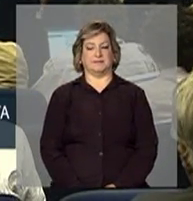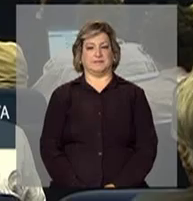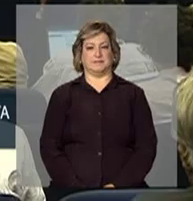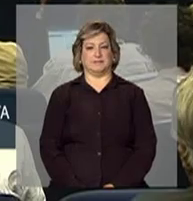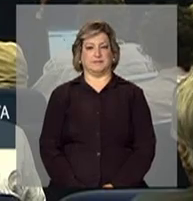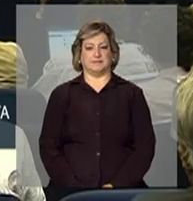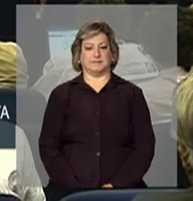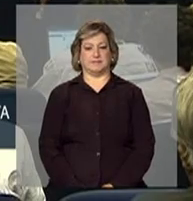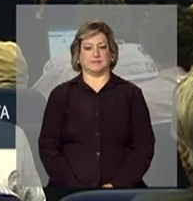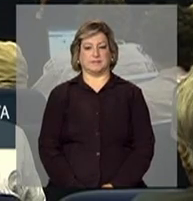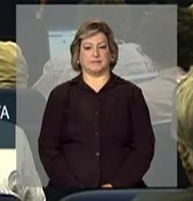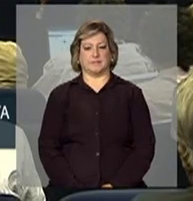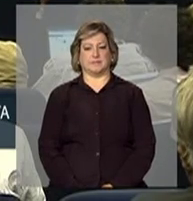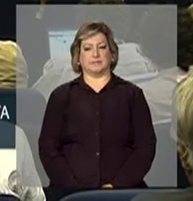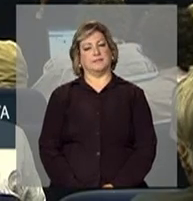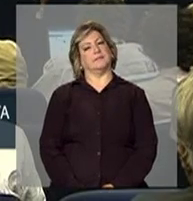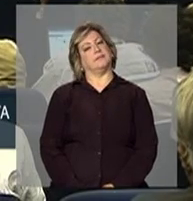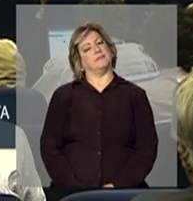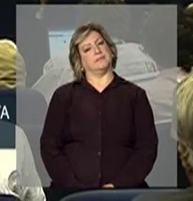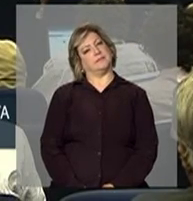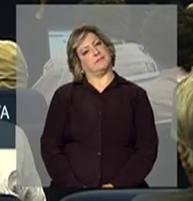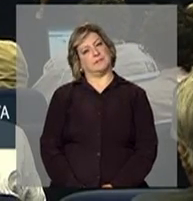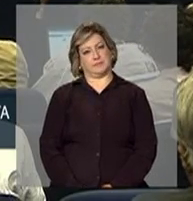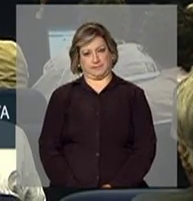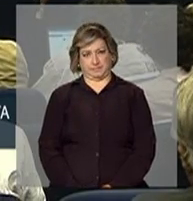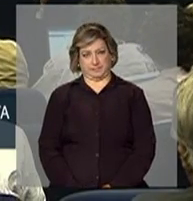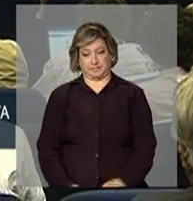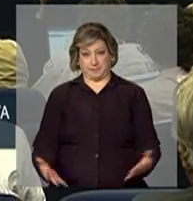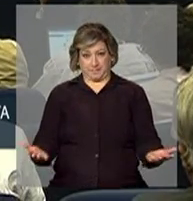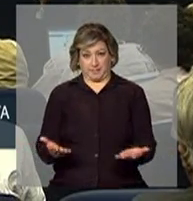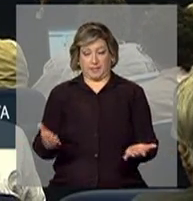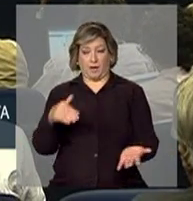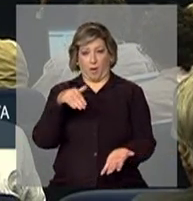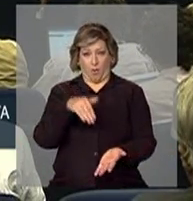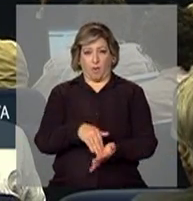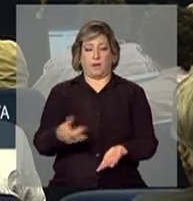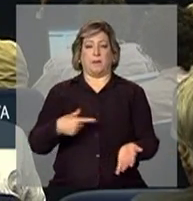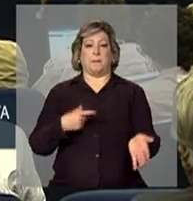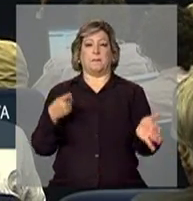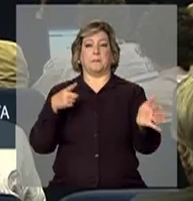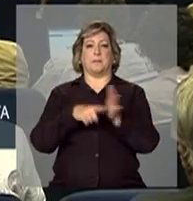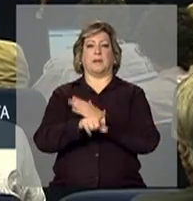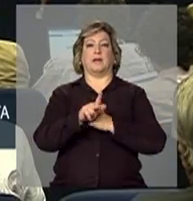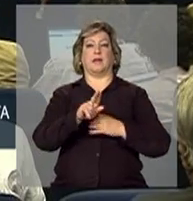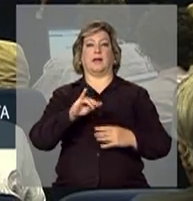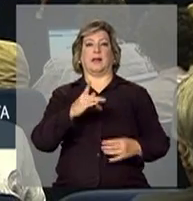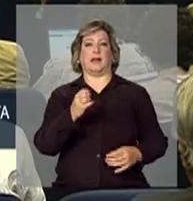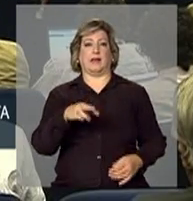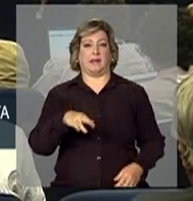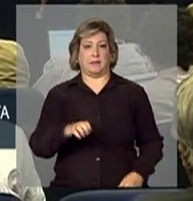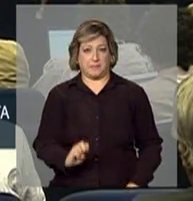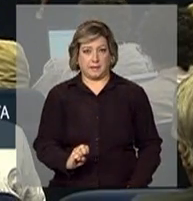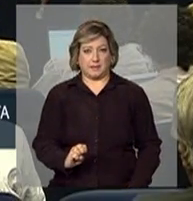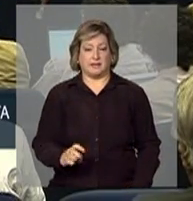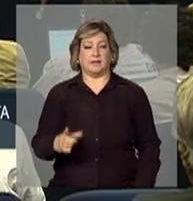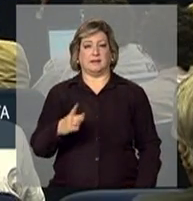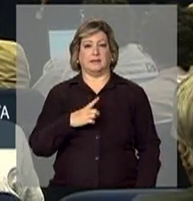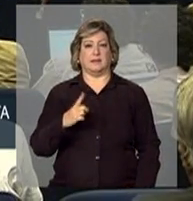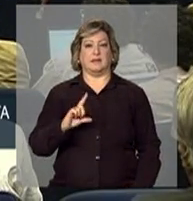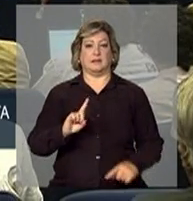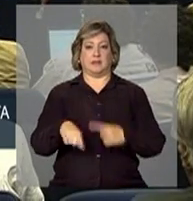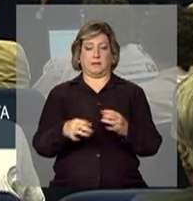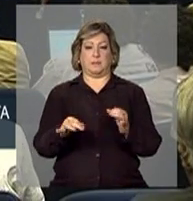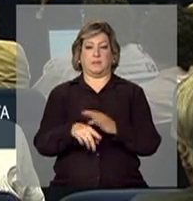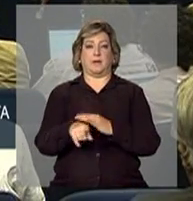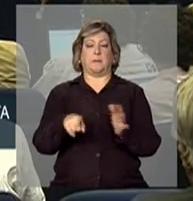campanha implica em apuração, desde já. É, exato. E agora a última pergunta inscrita, Guilherme Mazui. Ah, depois tem o Leonêncio nosso aqui. E a gente encerra